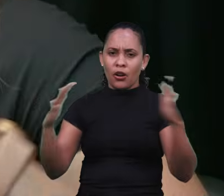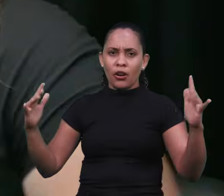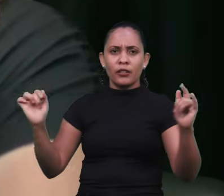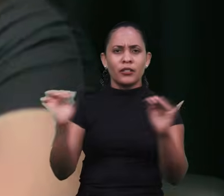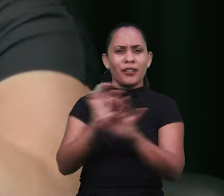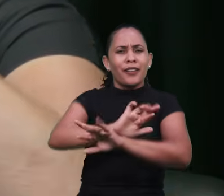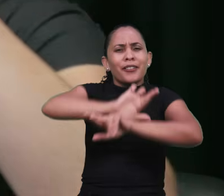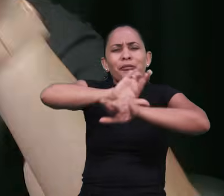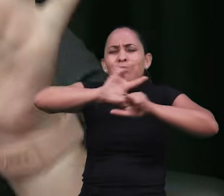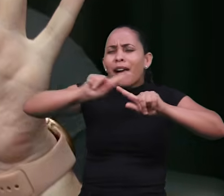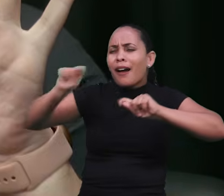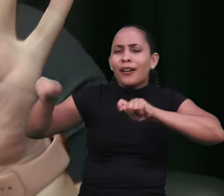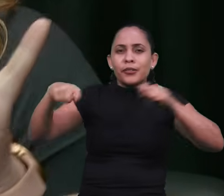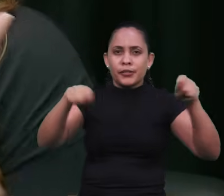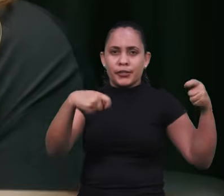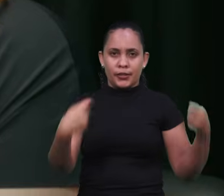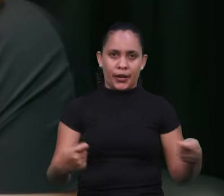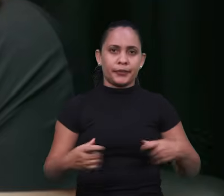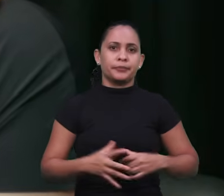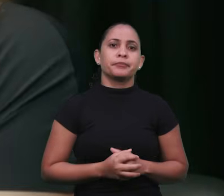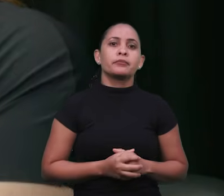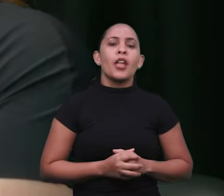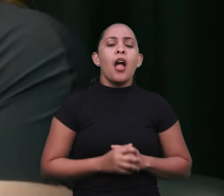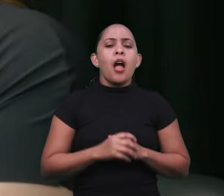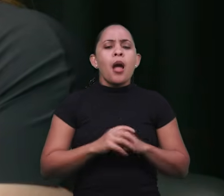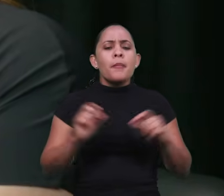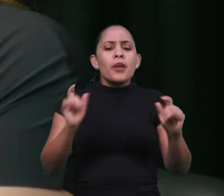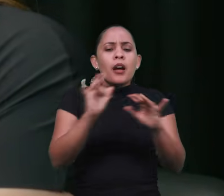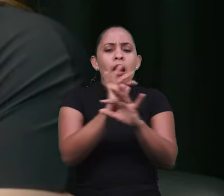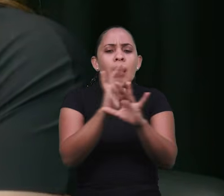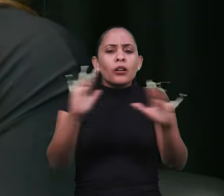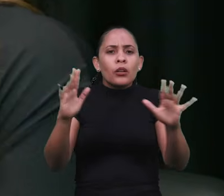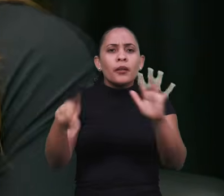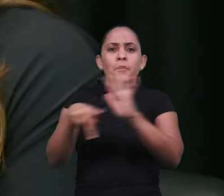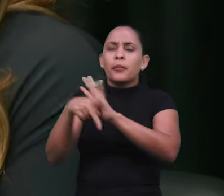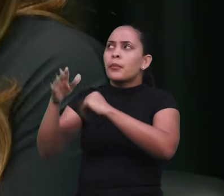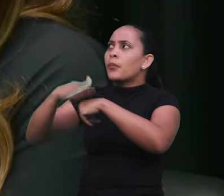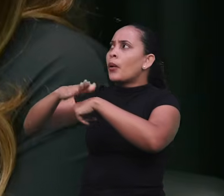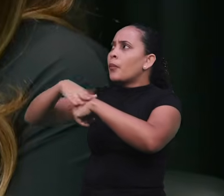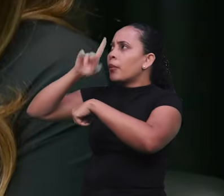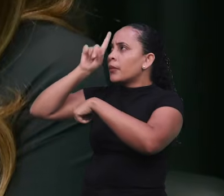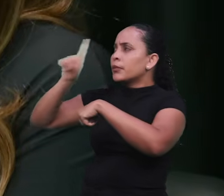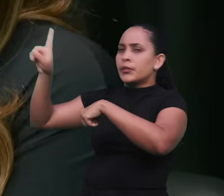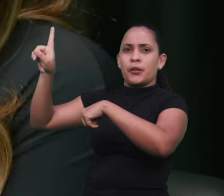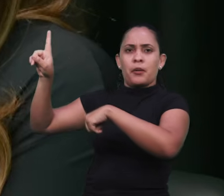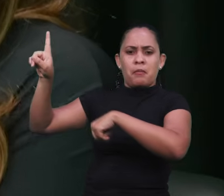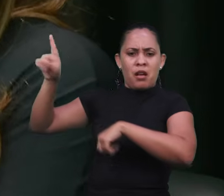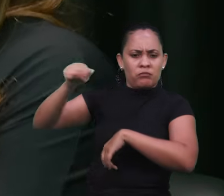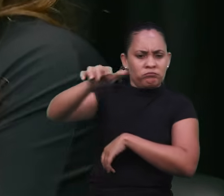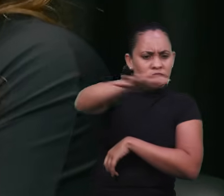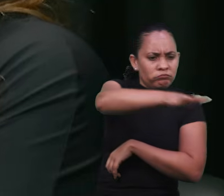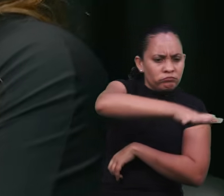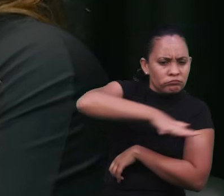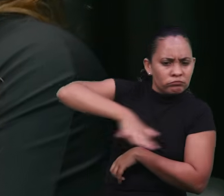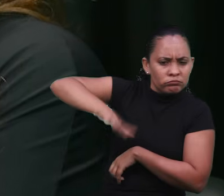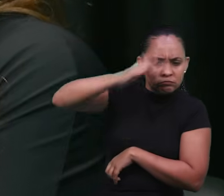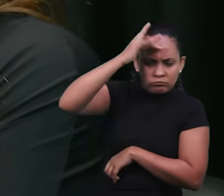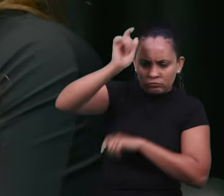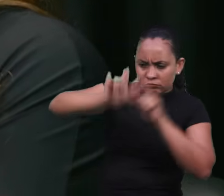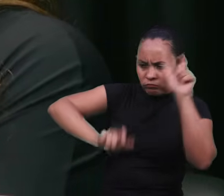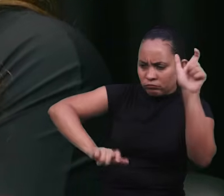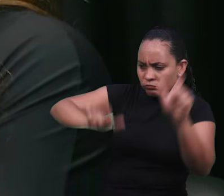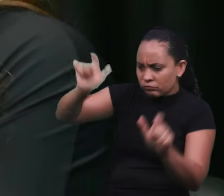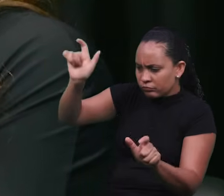tem o sinal de glória. Essa glória é a glória do Senhor. Mas quando toda a terra está cheia da sua